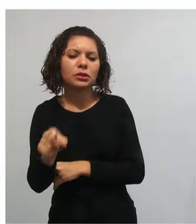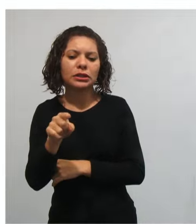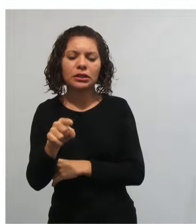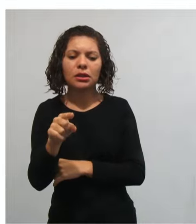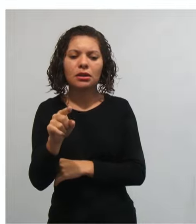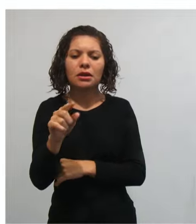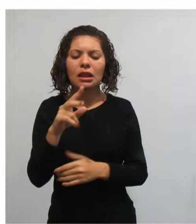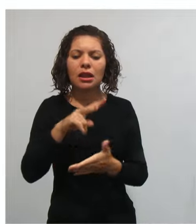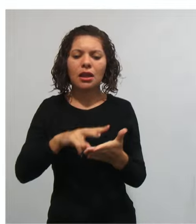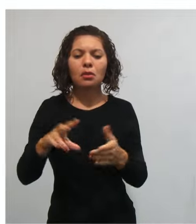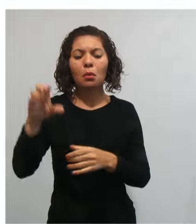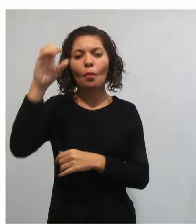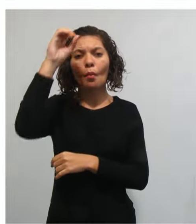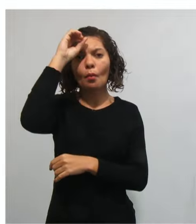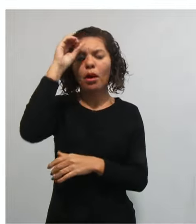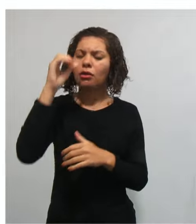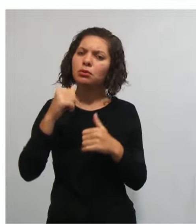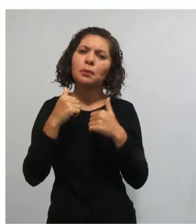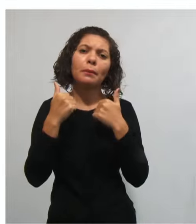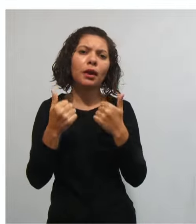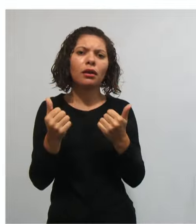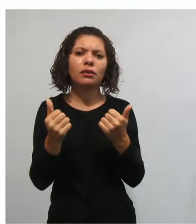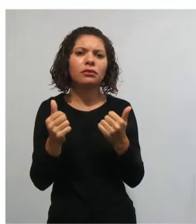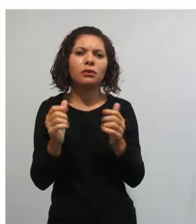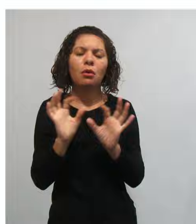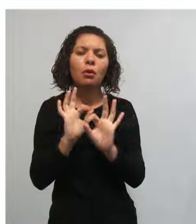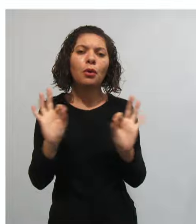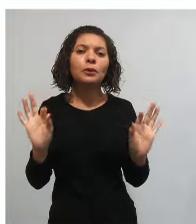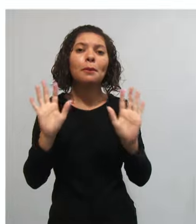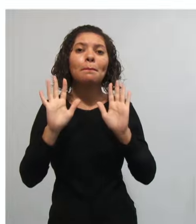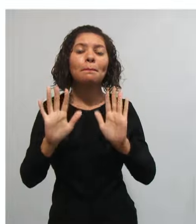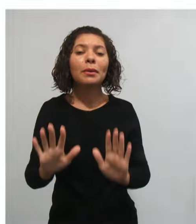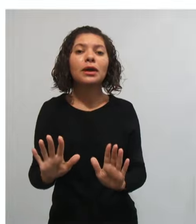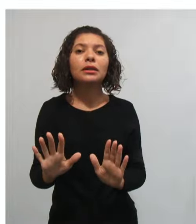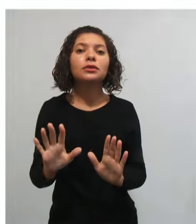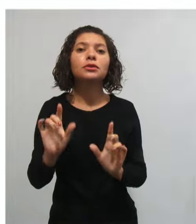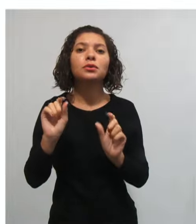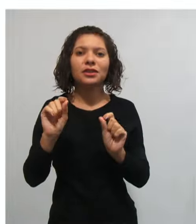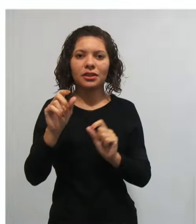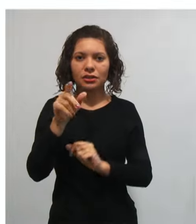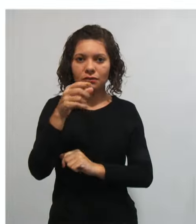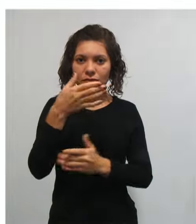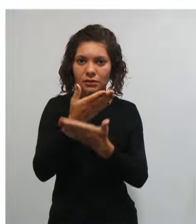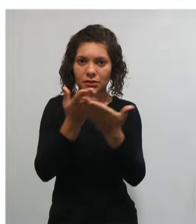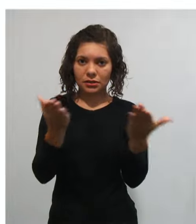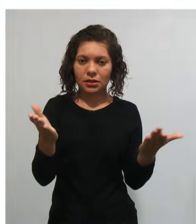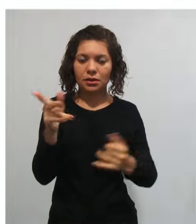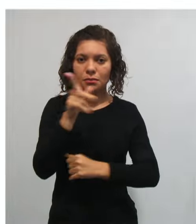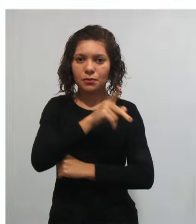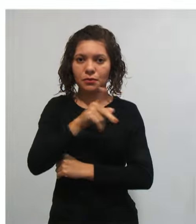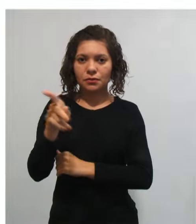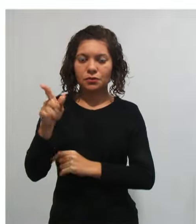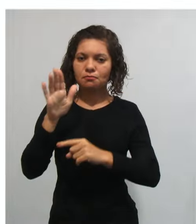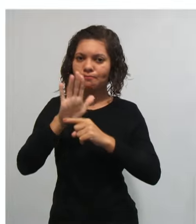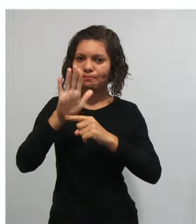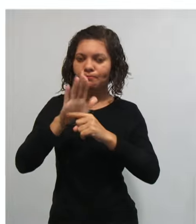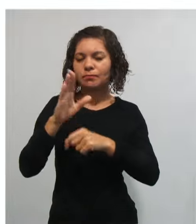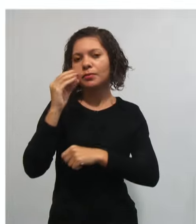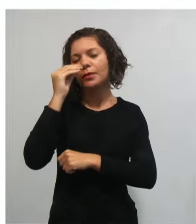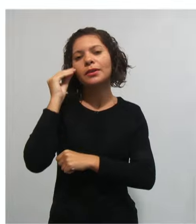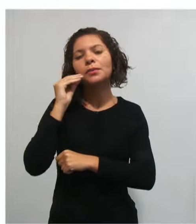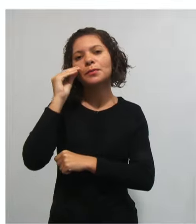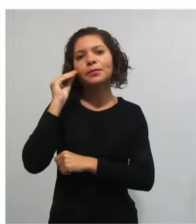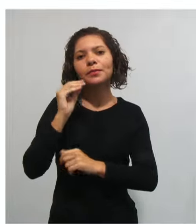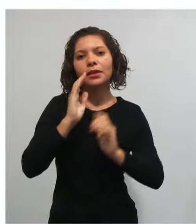saiu da Educação Infantil não está Val lendo tudo bem também então o que importa é que você proporcionou